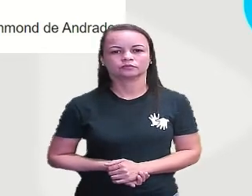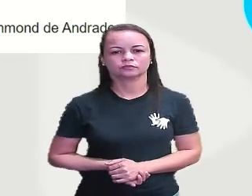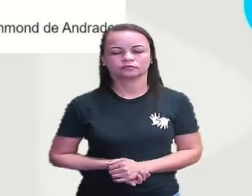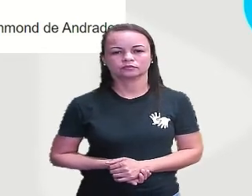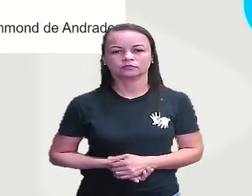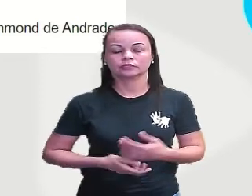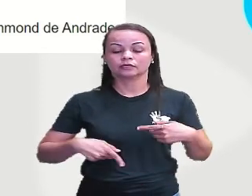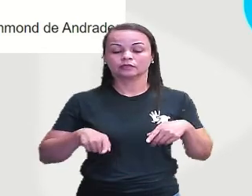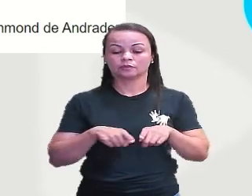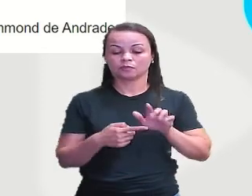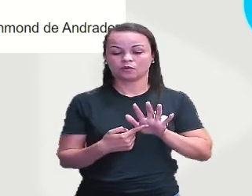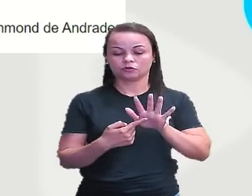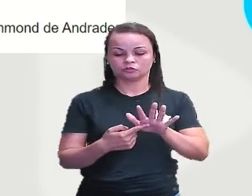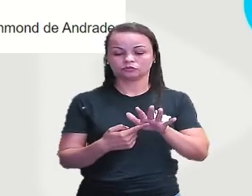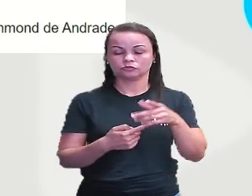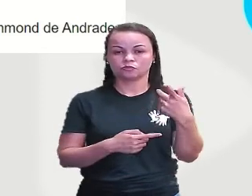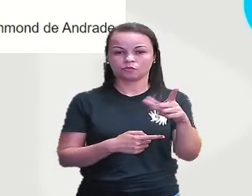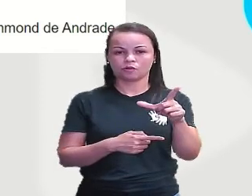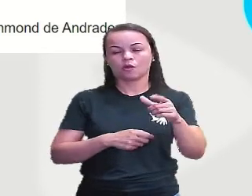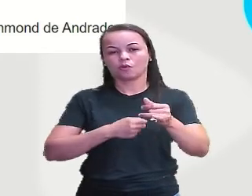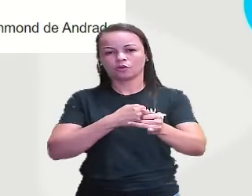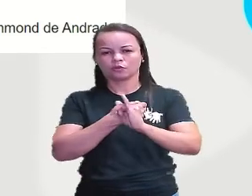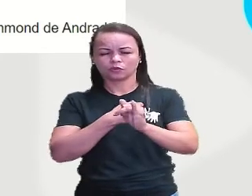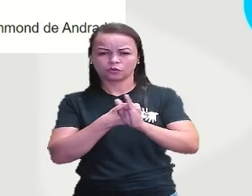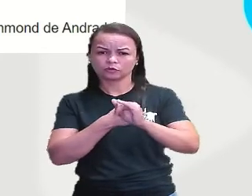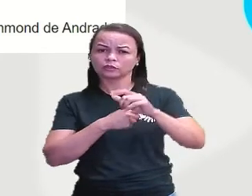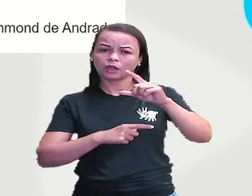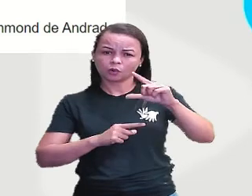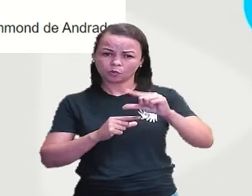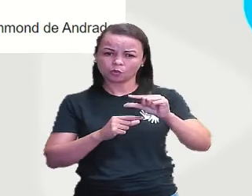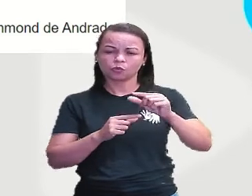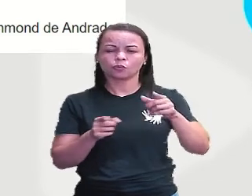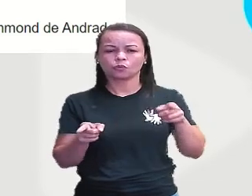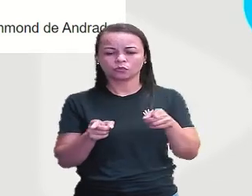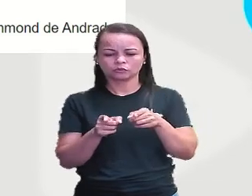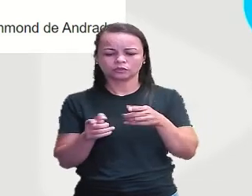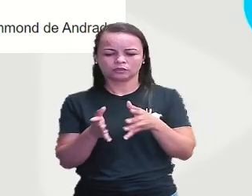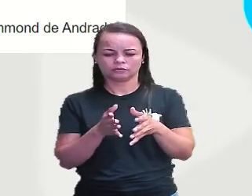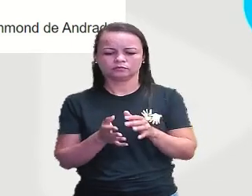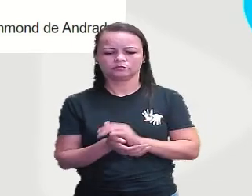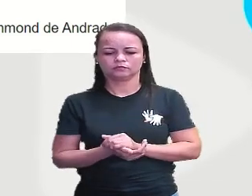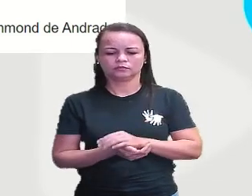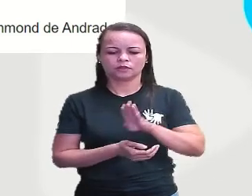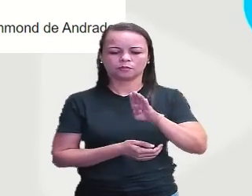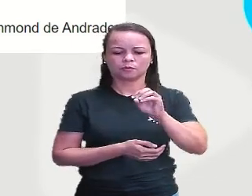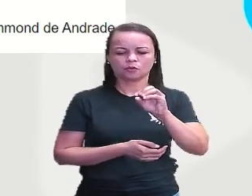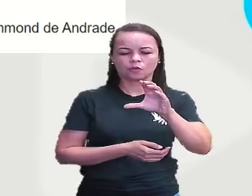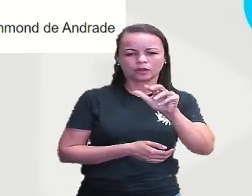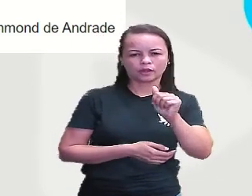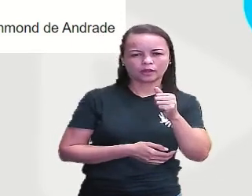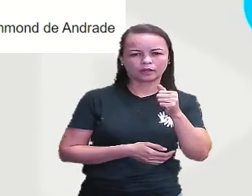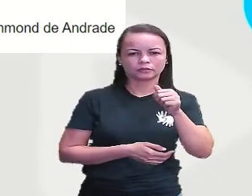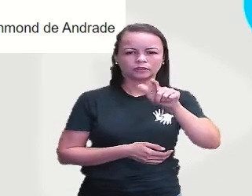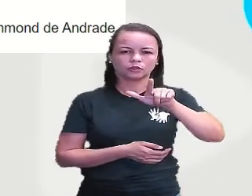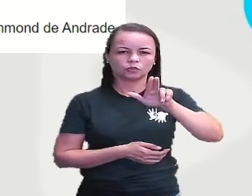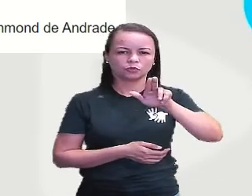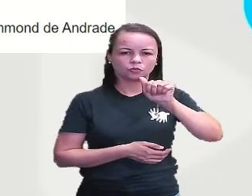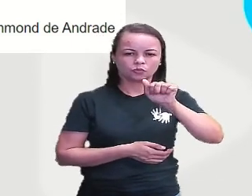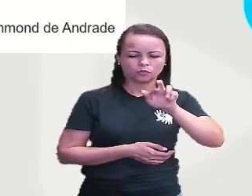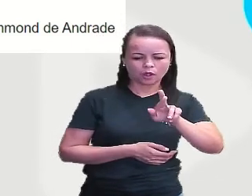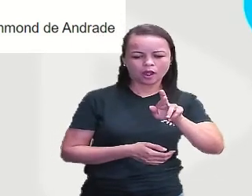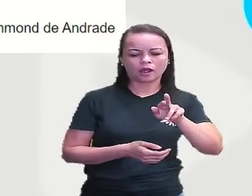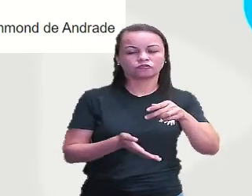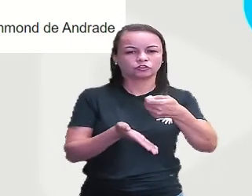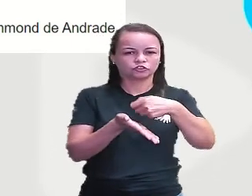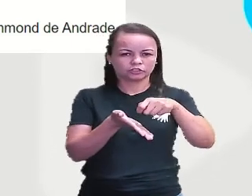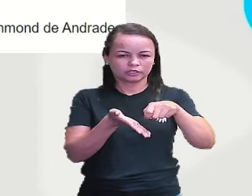Trouxe aqui outra crônica, bastante curtinha também, ó. Boca de Luar, é um fragmento aqui, tá? E foi